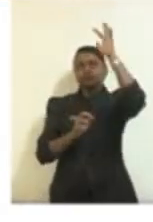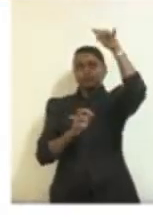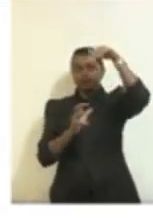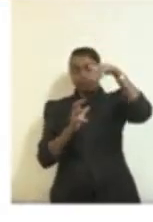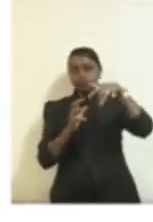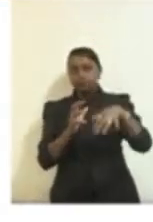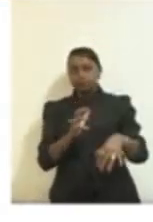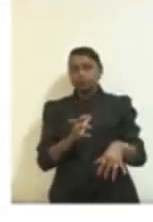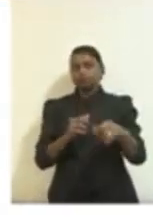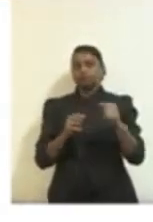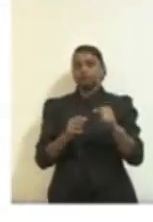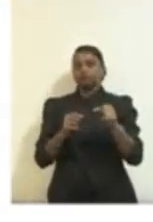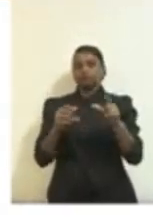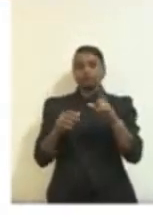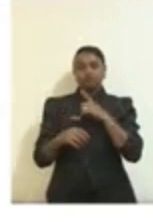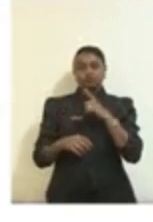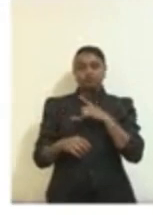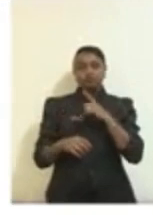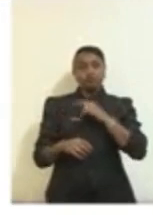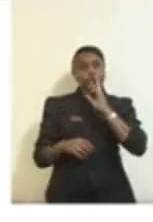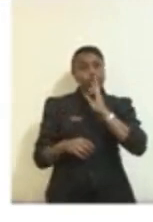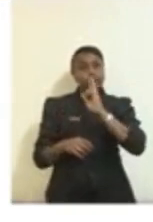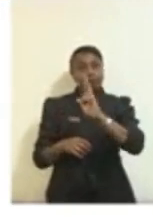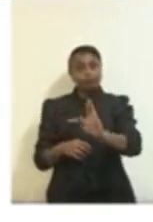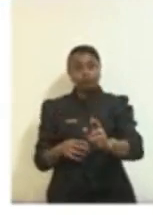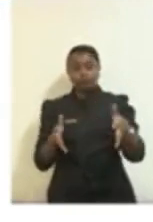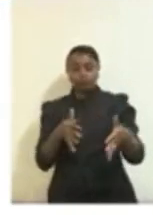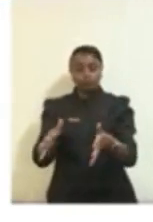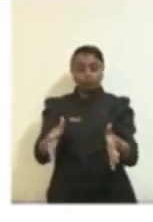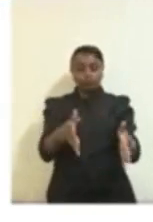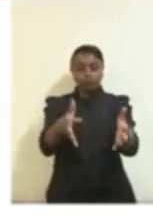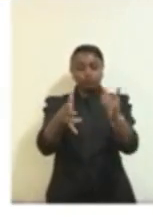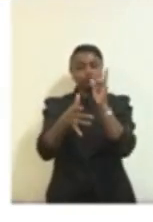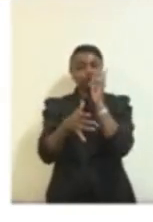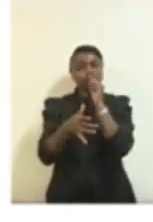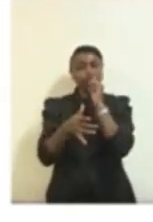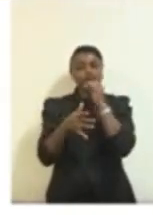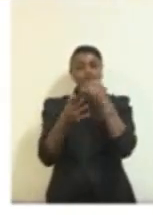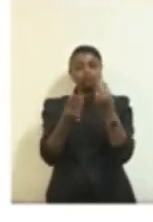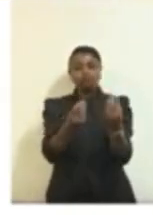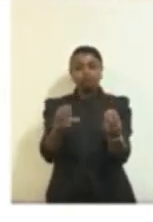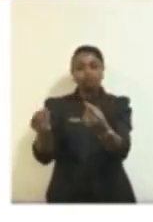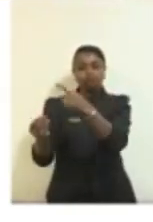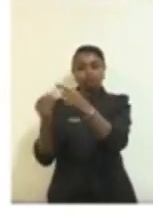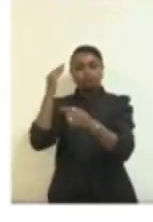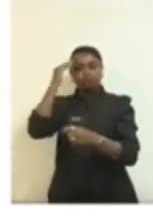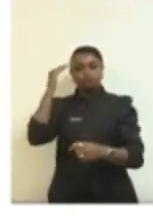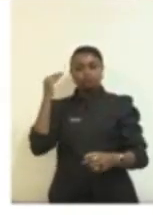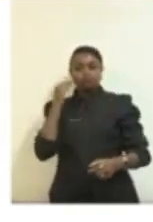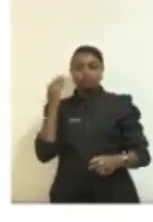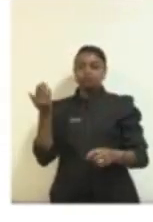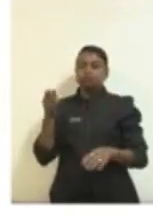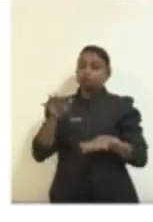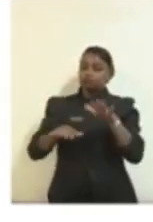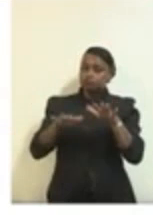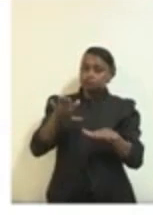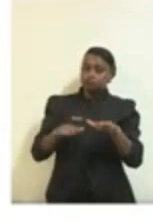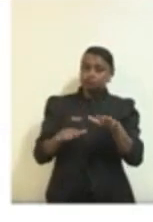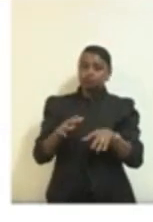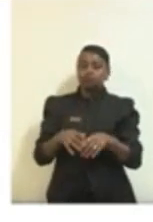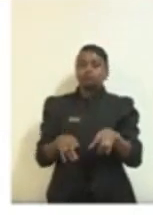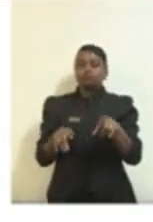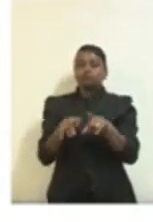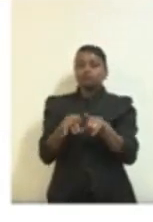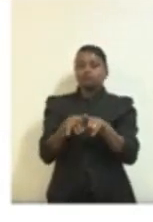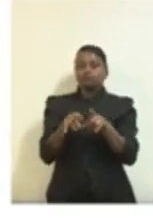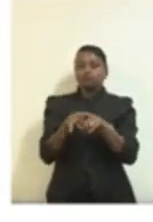tem consequências na bacia, né? Como dependendo da cobertura, né? A questão